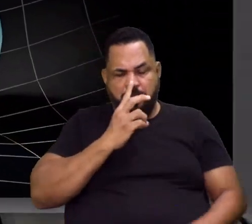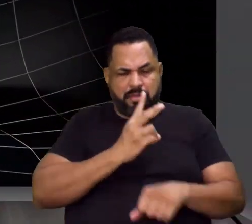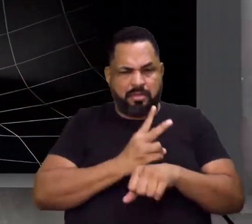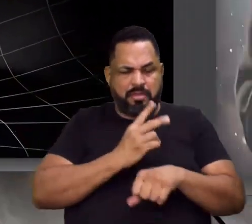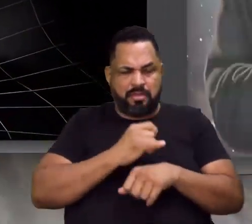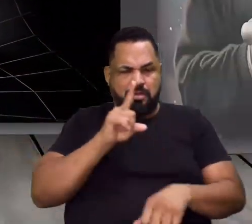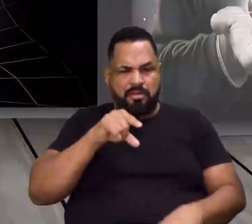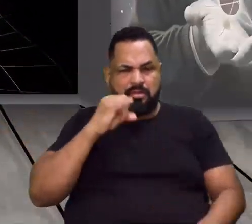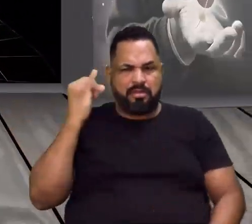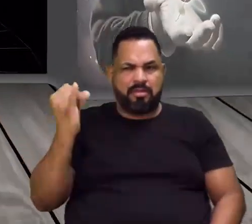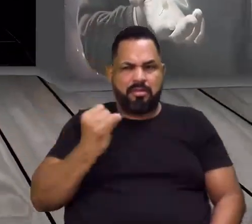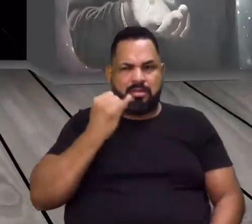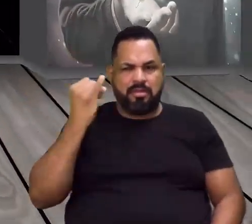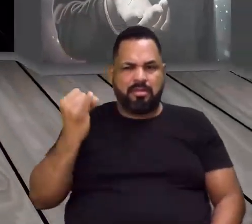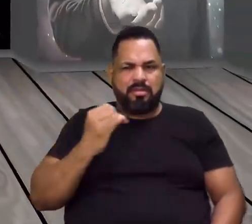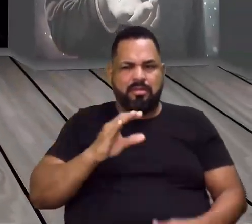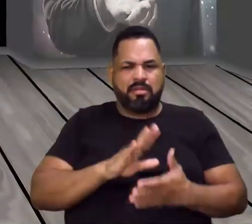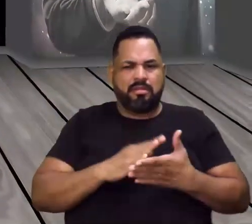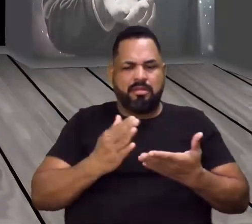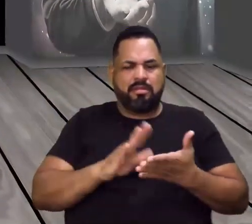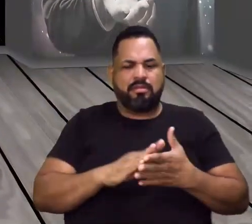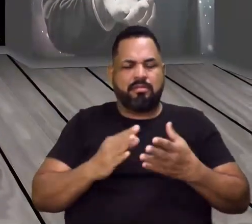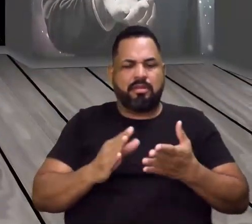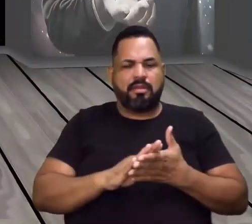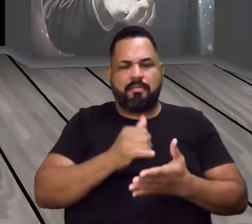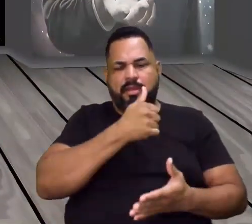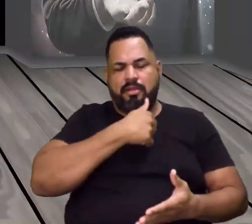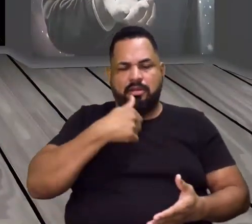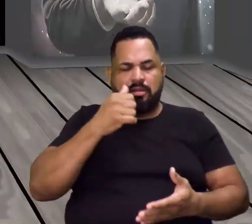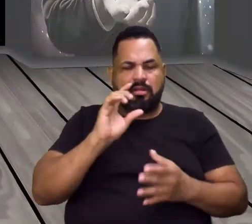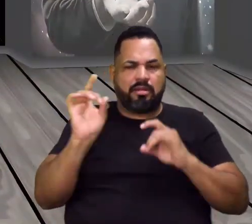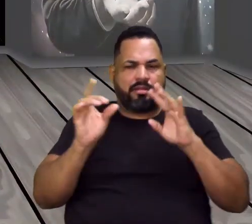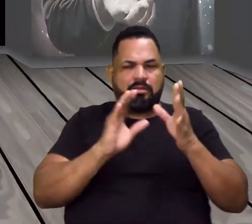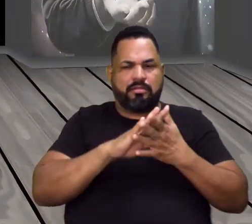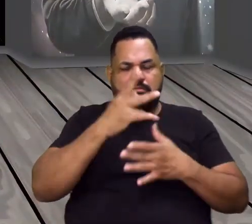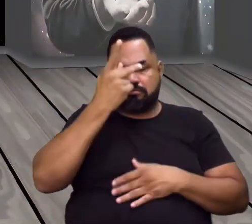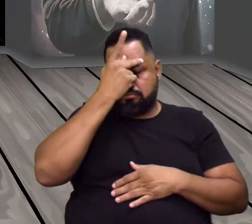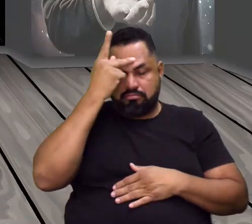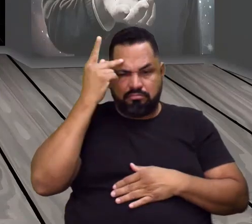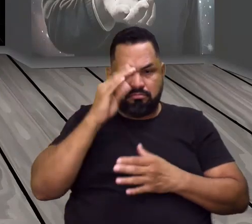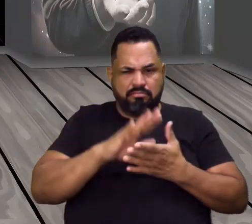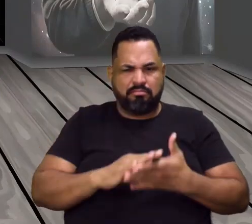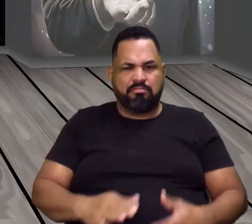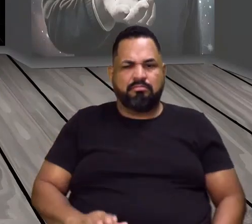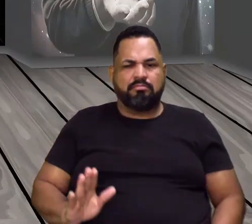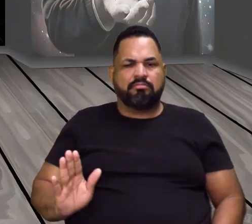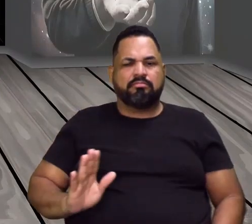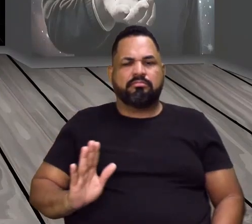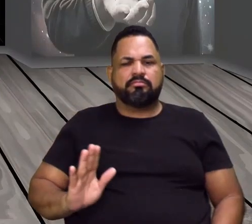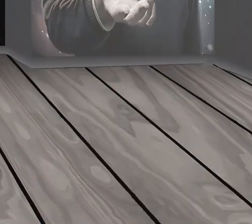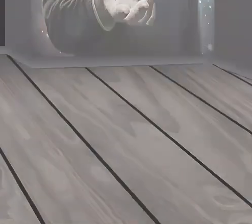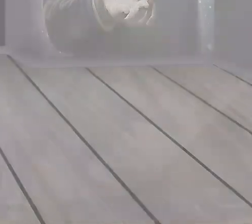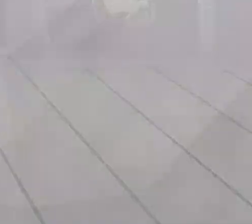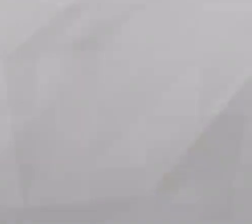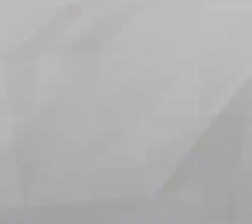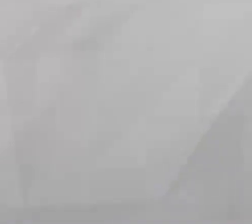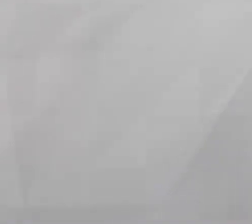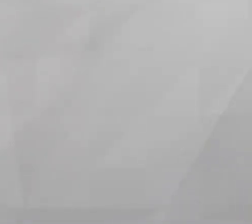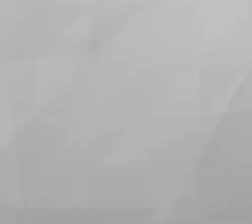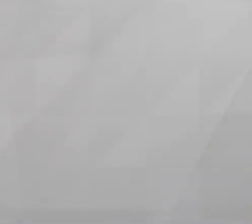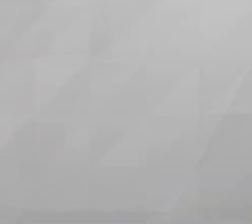é muito importante e ele só vai agregar para você ok então até uma próxima aula pessoal